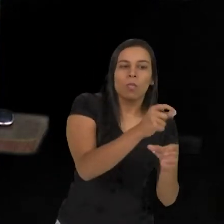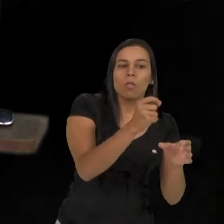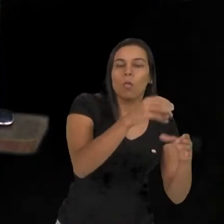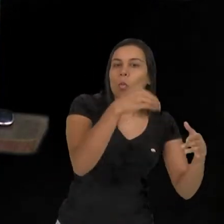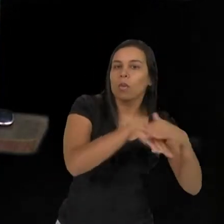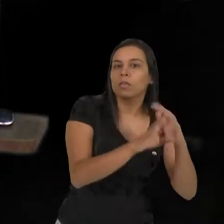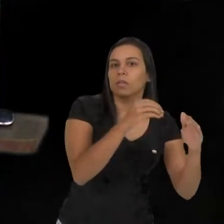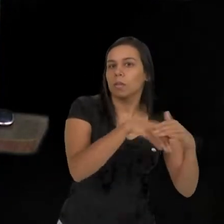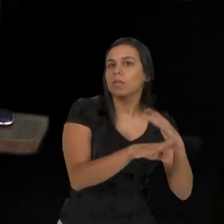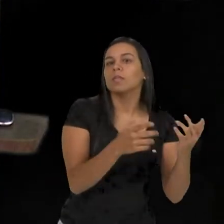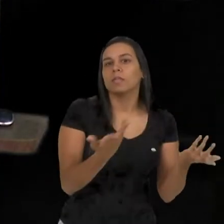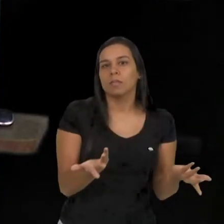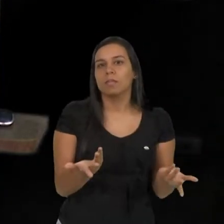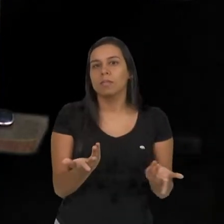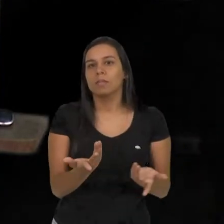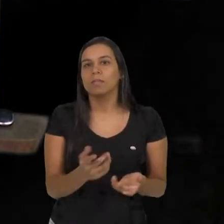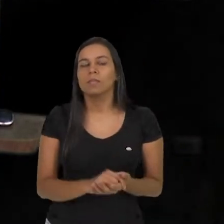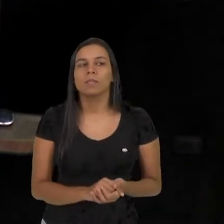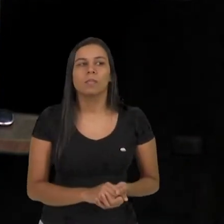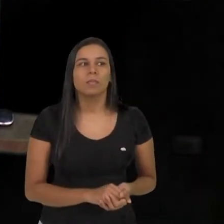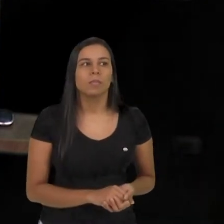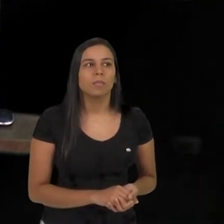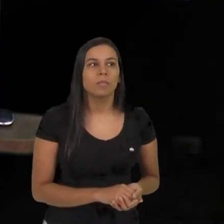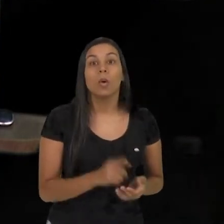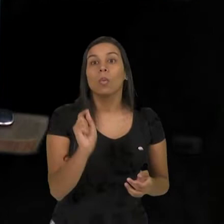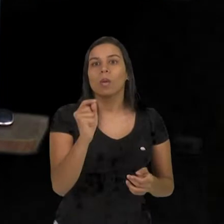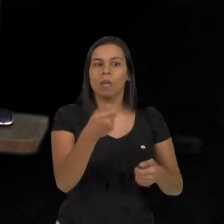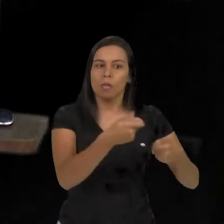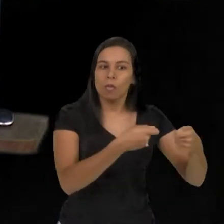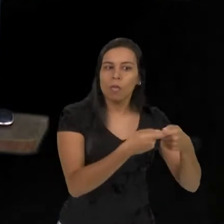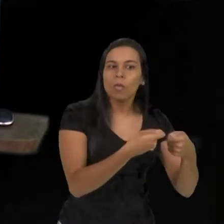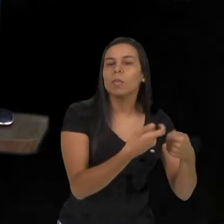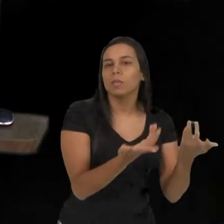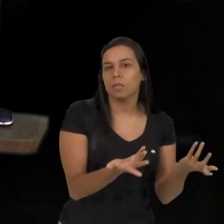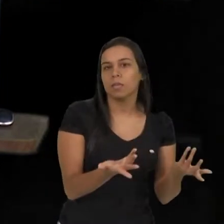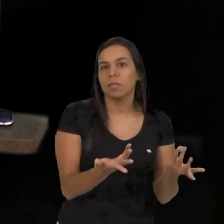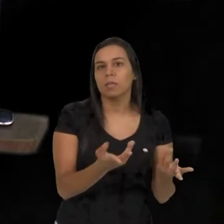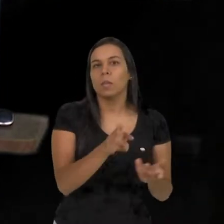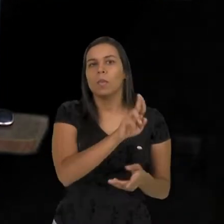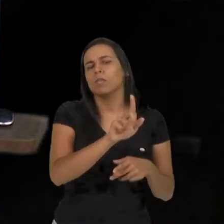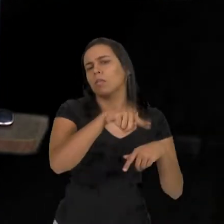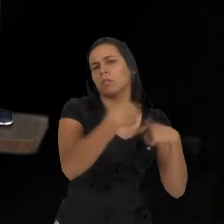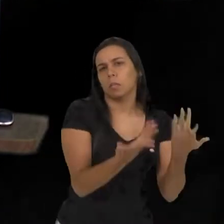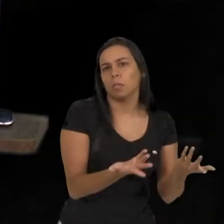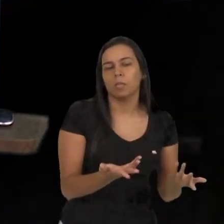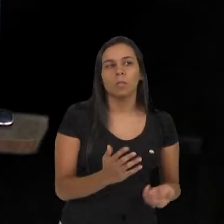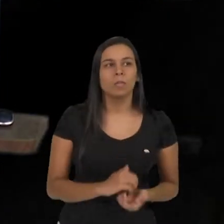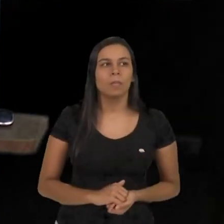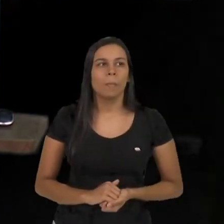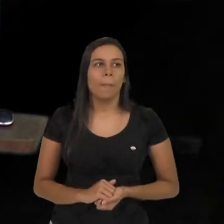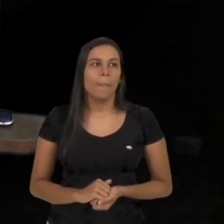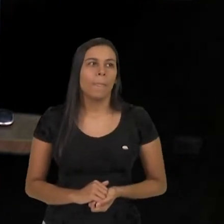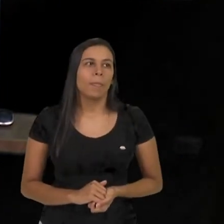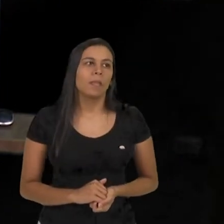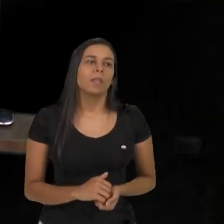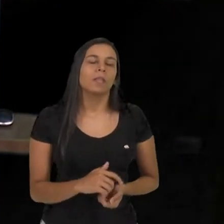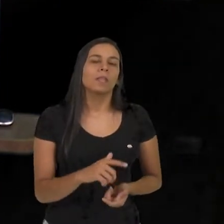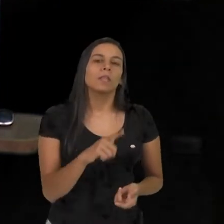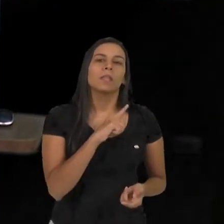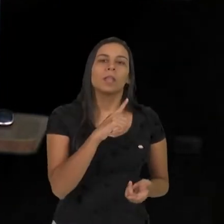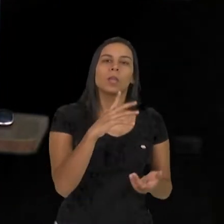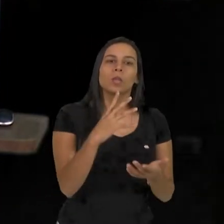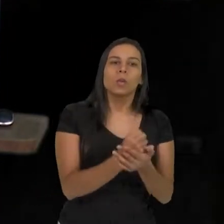está o quê? Você está salvando aquele dinheiro para usar em outra situação. O problema é que português é uma língua muito mais rica, e tem o salvar e tem o